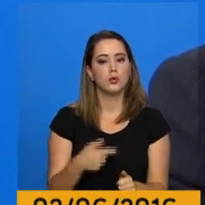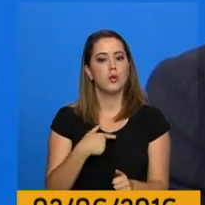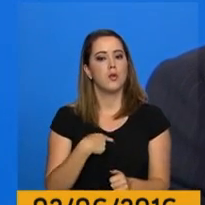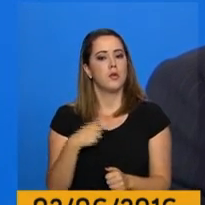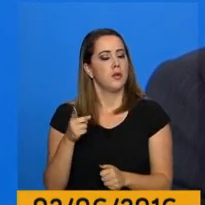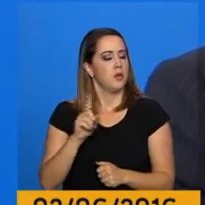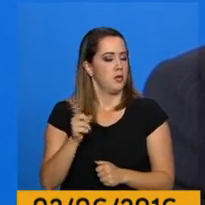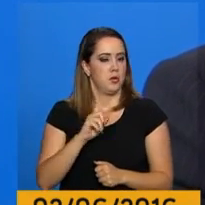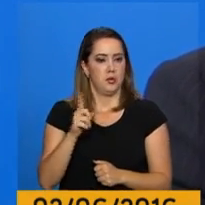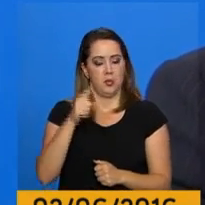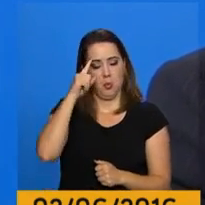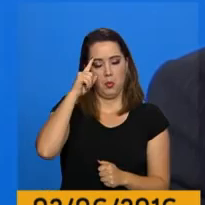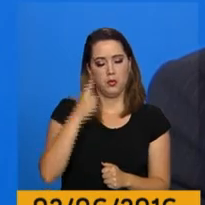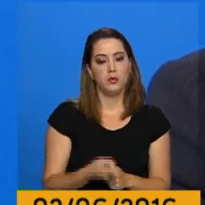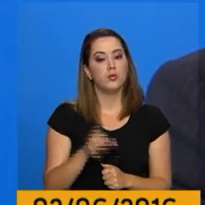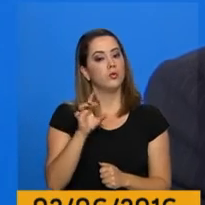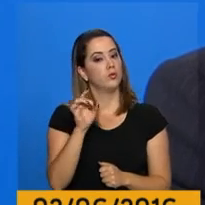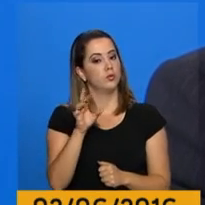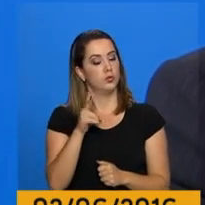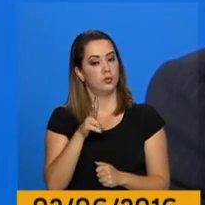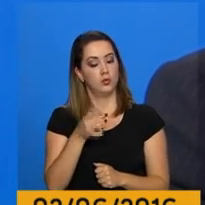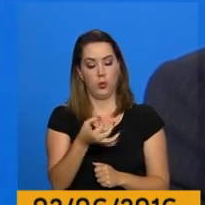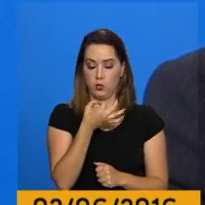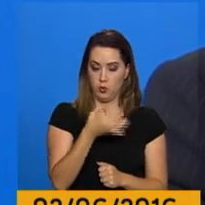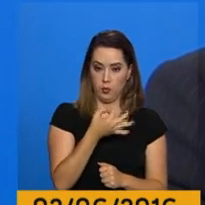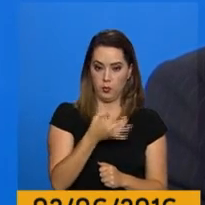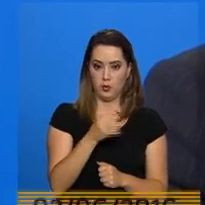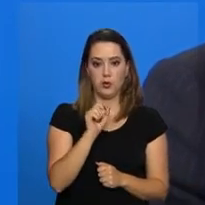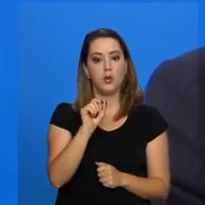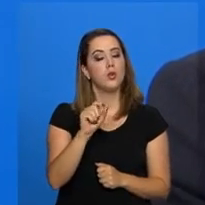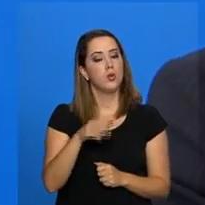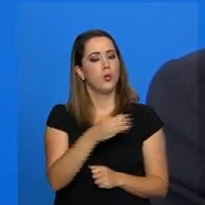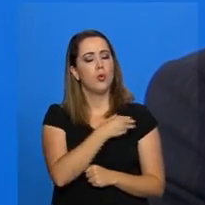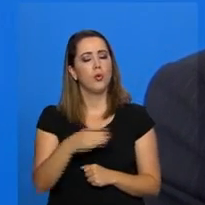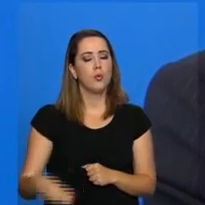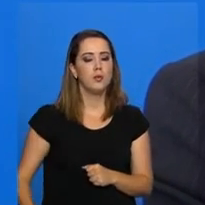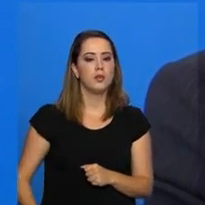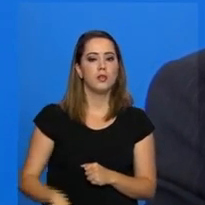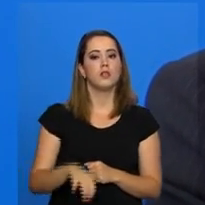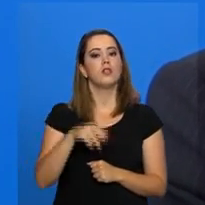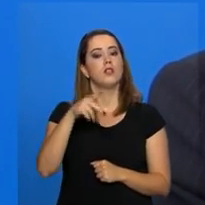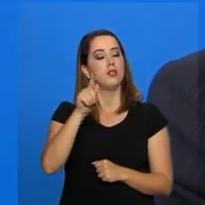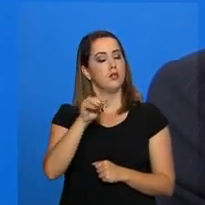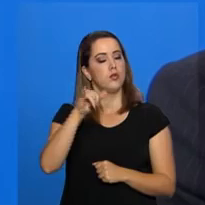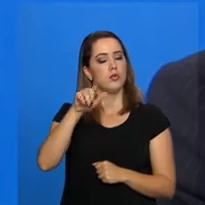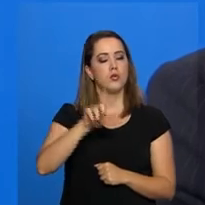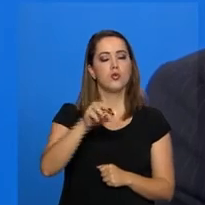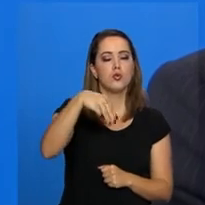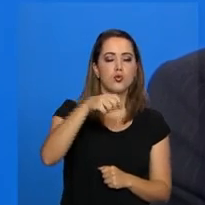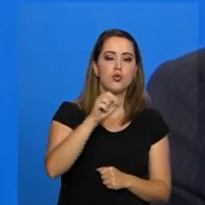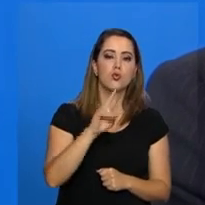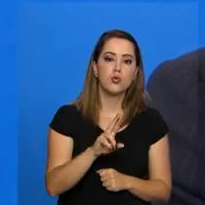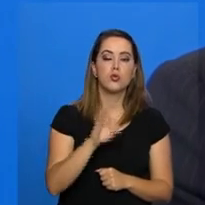um doutrinador, eu comento a jurisprudência. E neste passo, o ministro Gilmar Mendes, com absoluta honestidade intelectual,